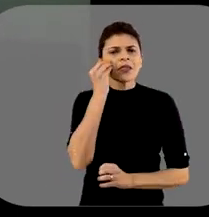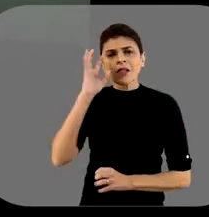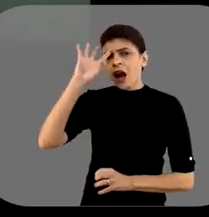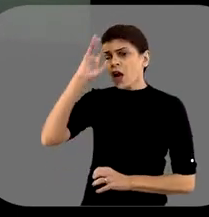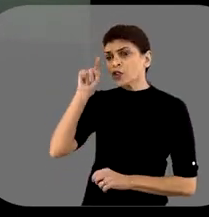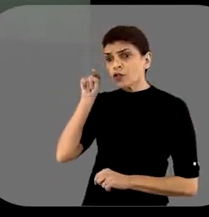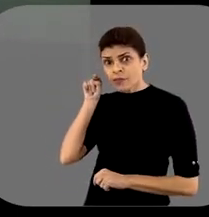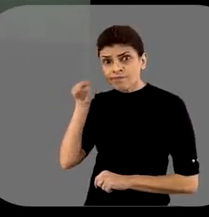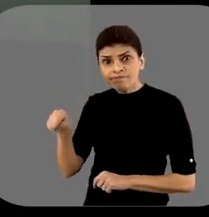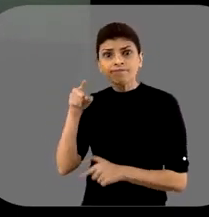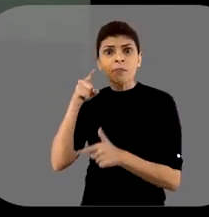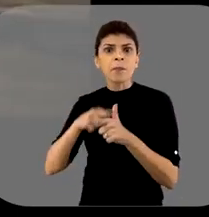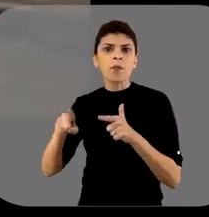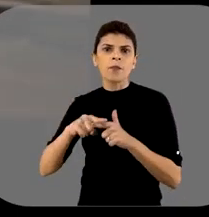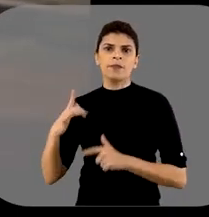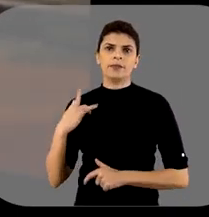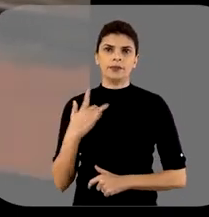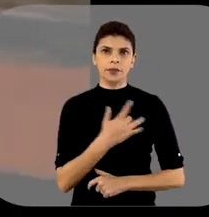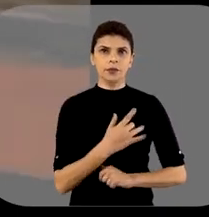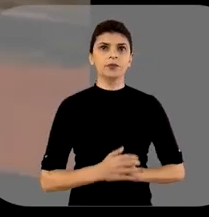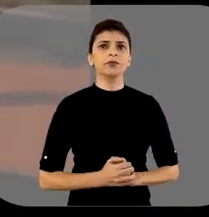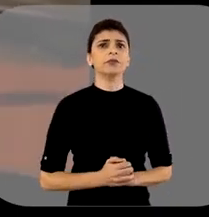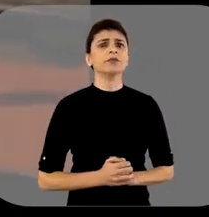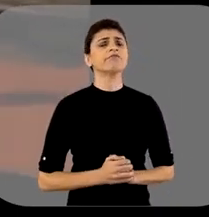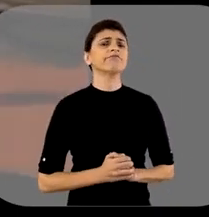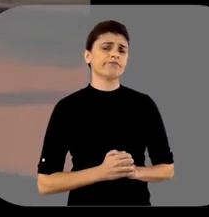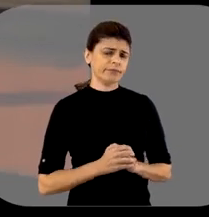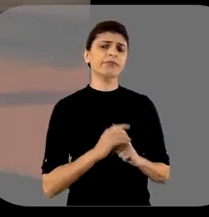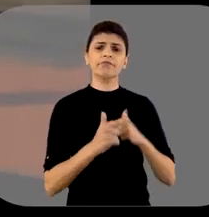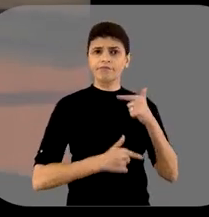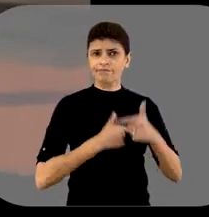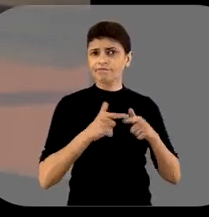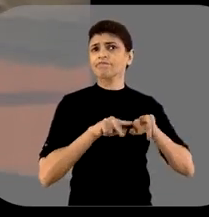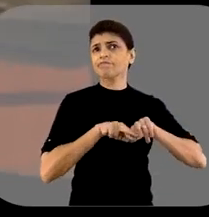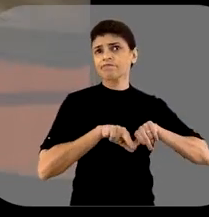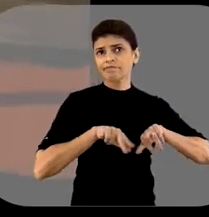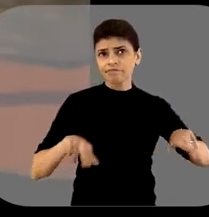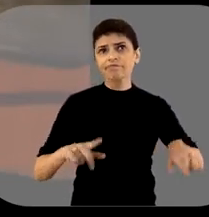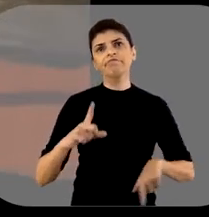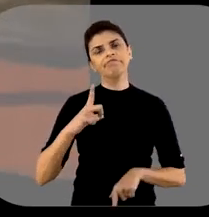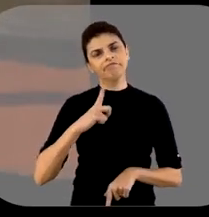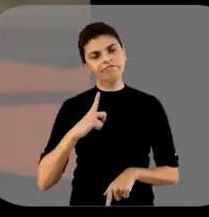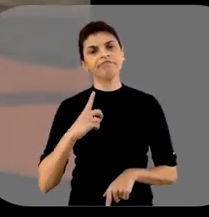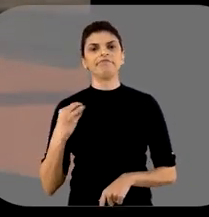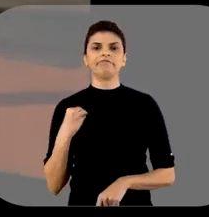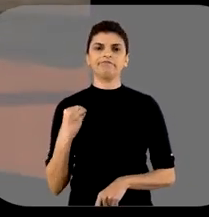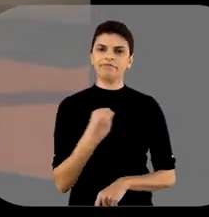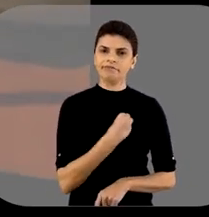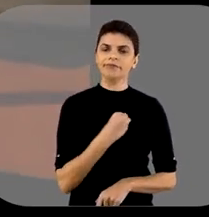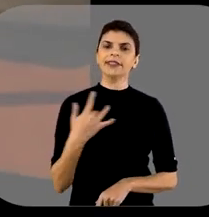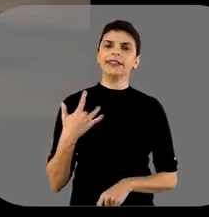resolver o problema dentro da aldeia. Tem várias atividades e tem